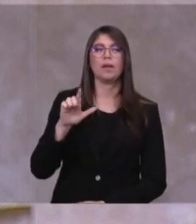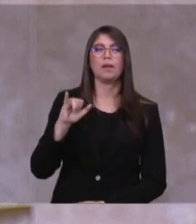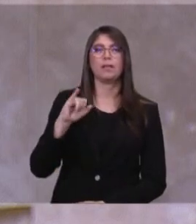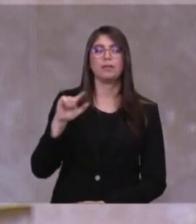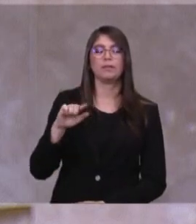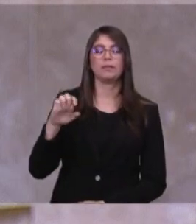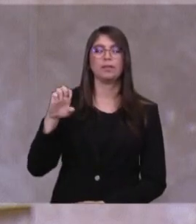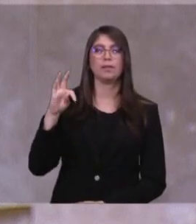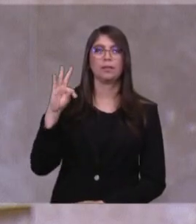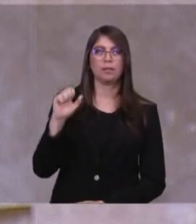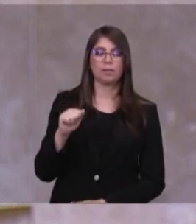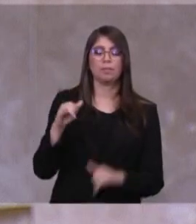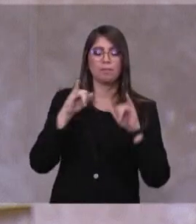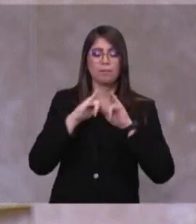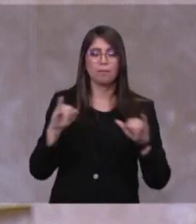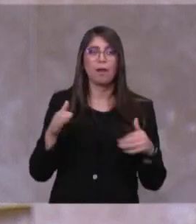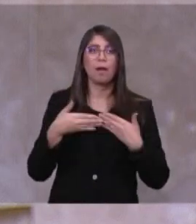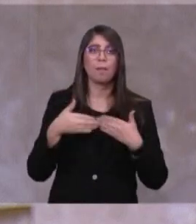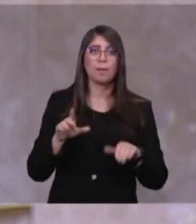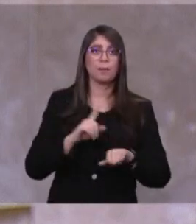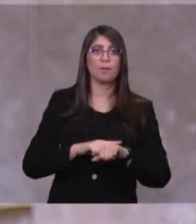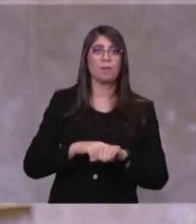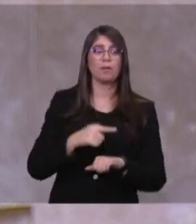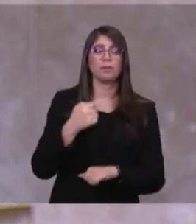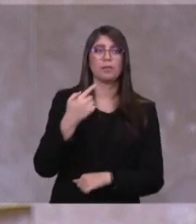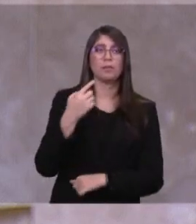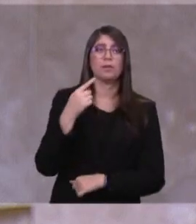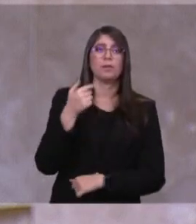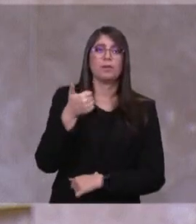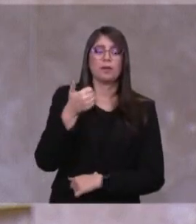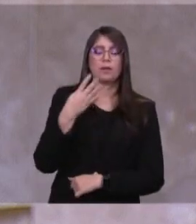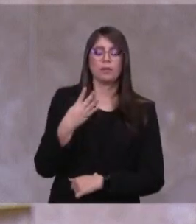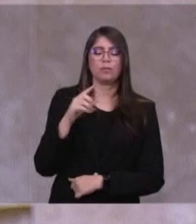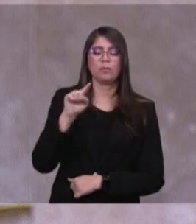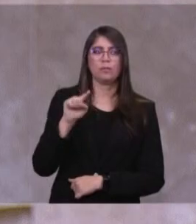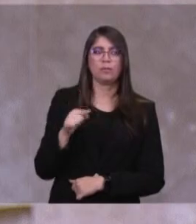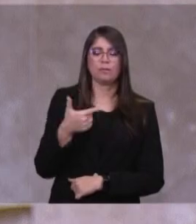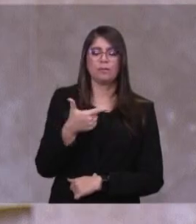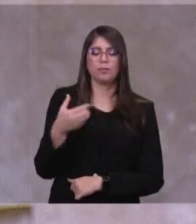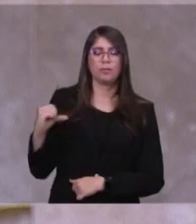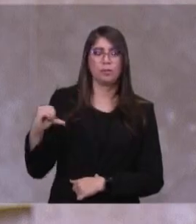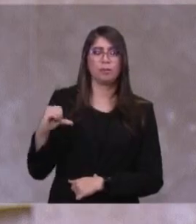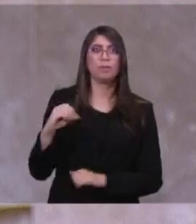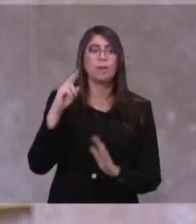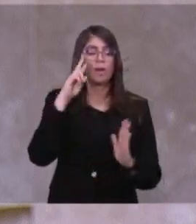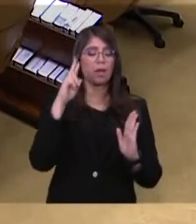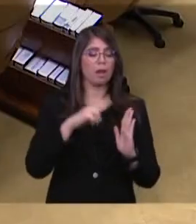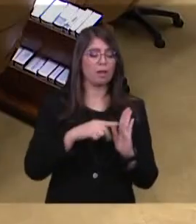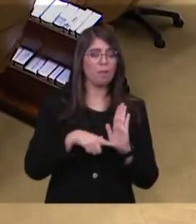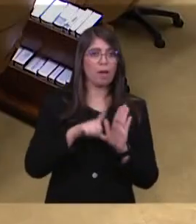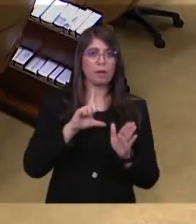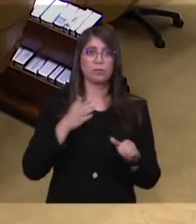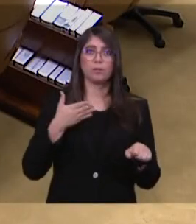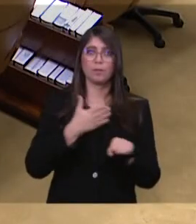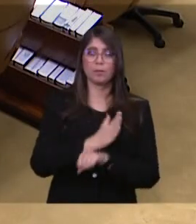Ramos. Abriu-se a sessão às 14 horas e 29 minutos, sendo lida e aprovada a ata da sessão anterior.